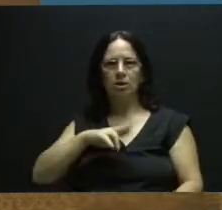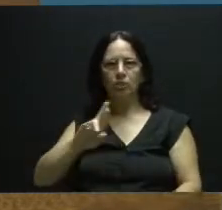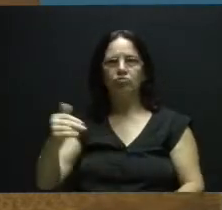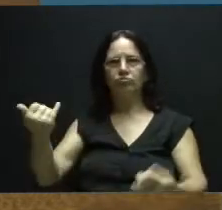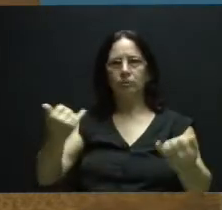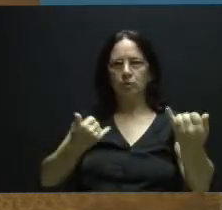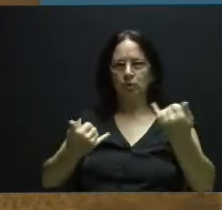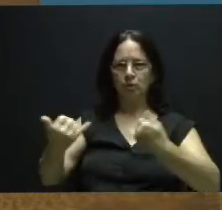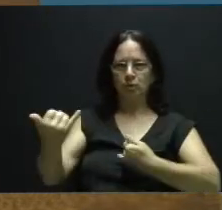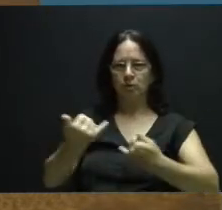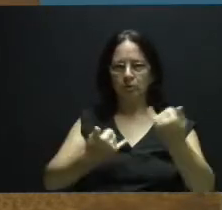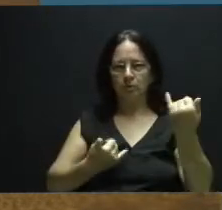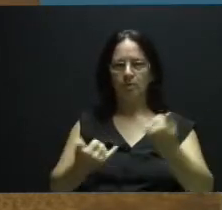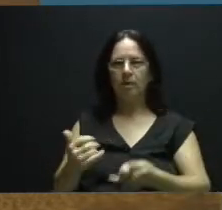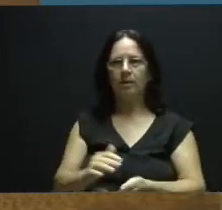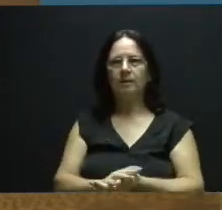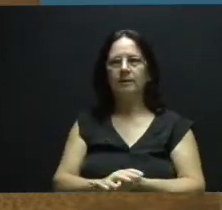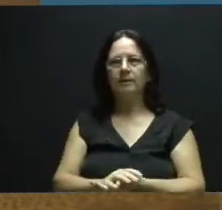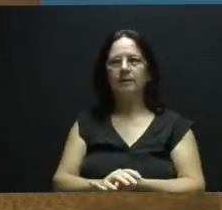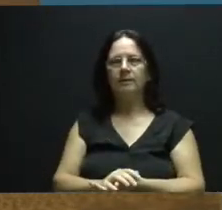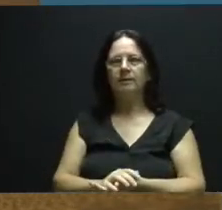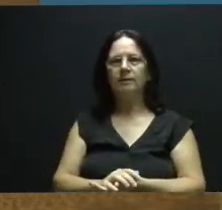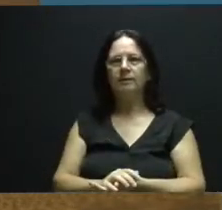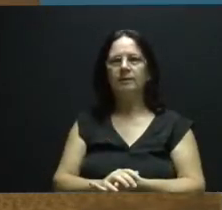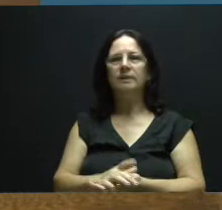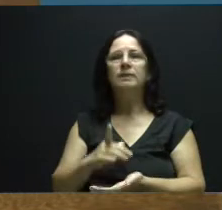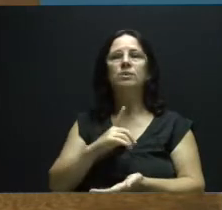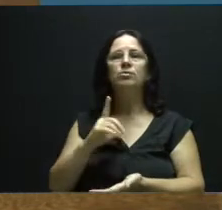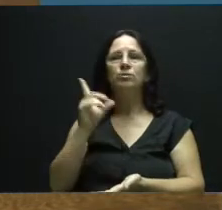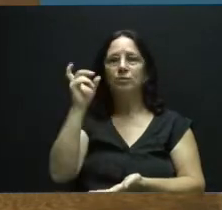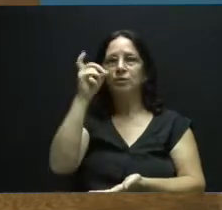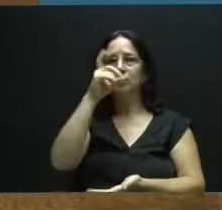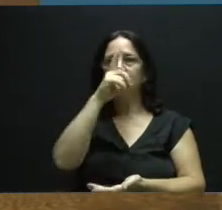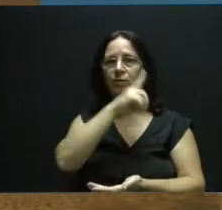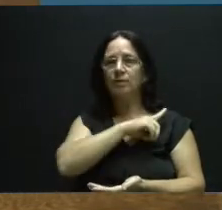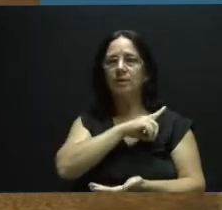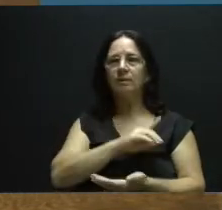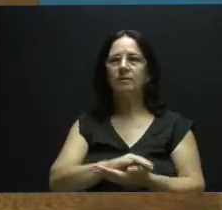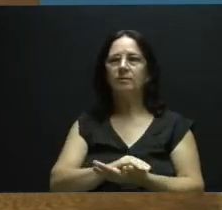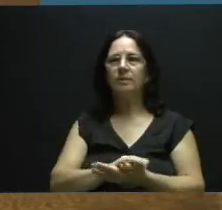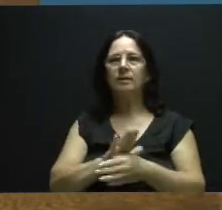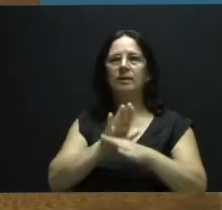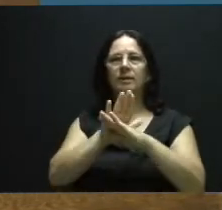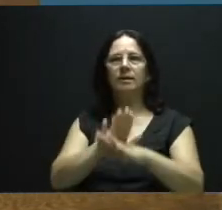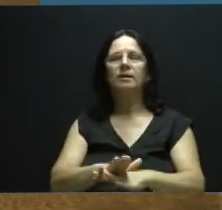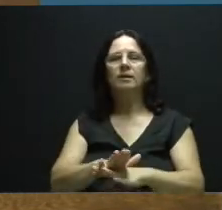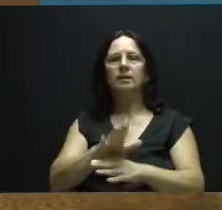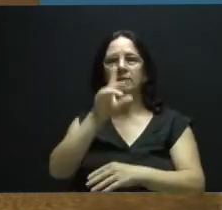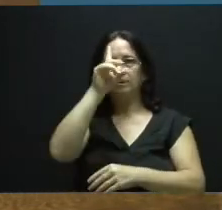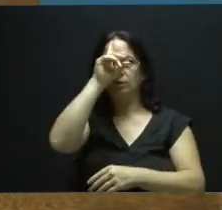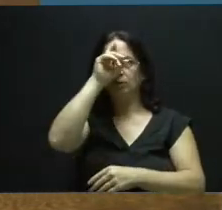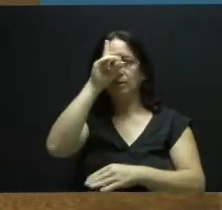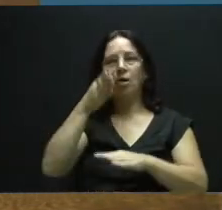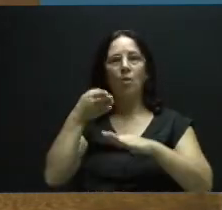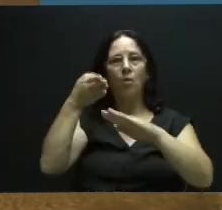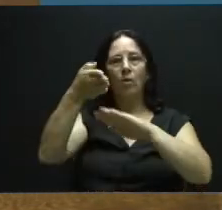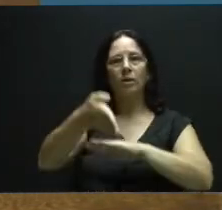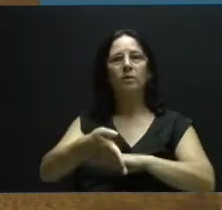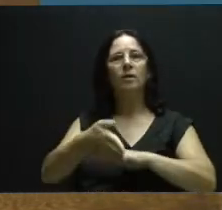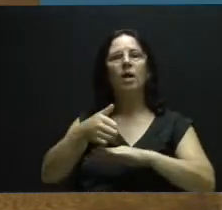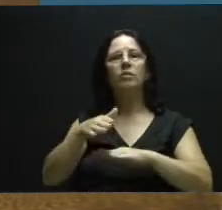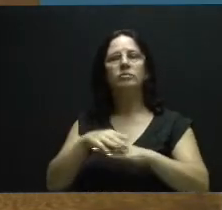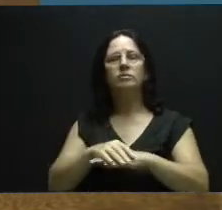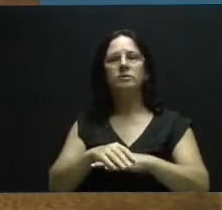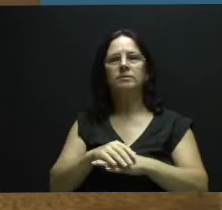informado no mês passado que estão tendo certa dificuldade para ter acesso o nosso hospital municipal para fazer serviço